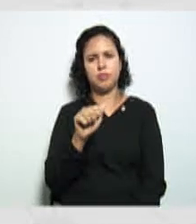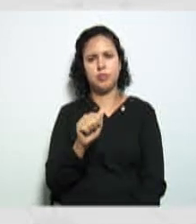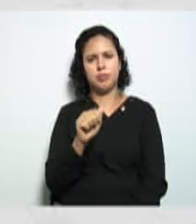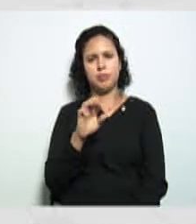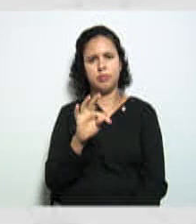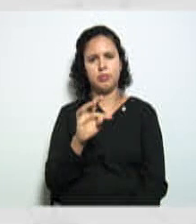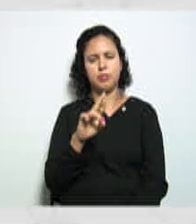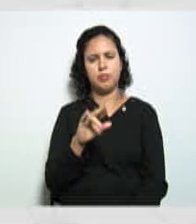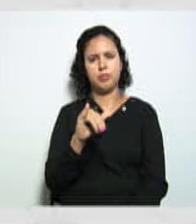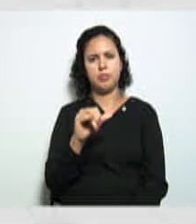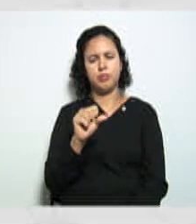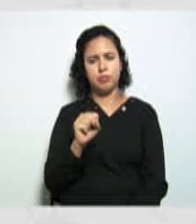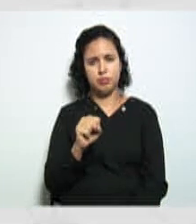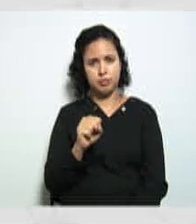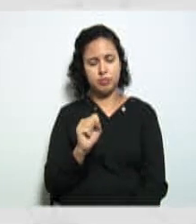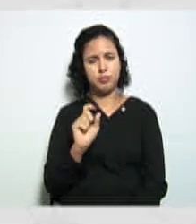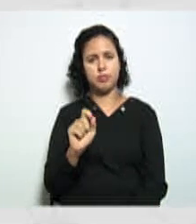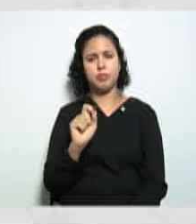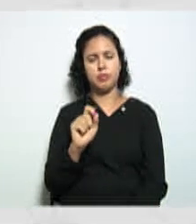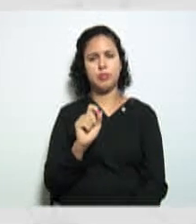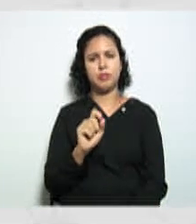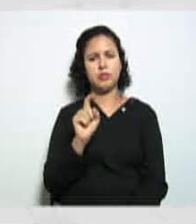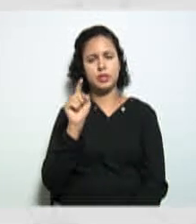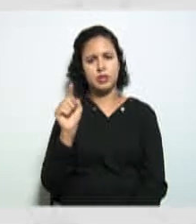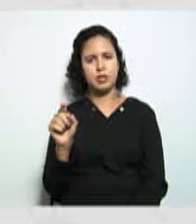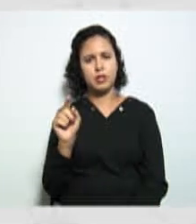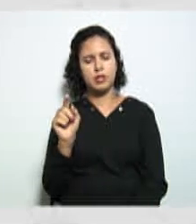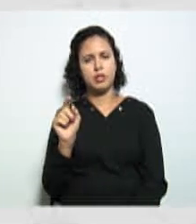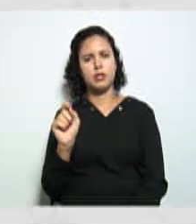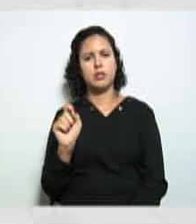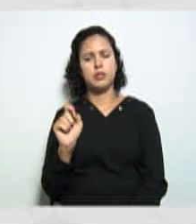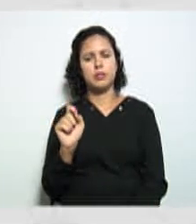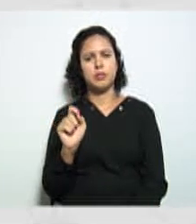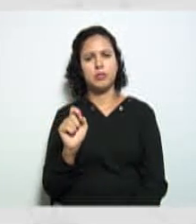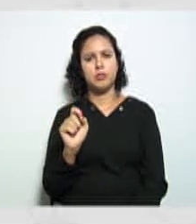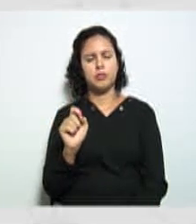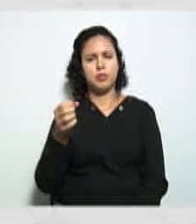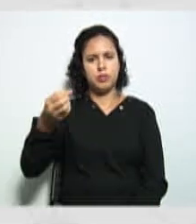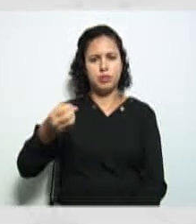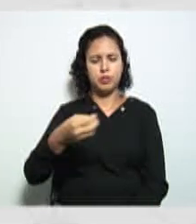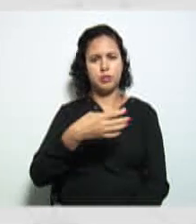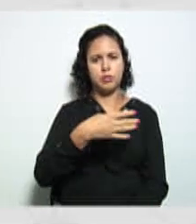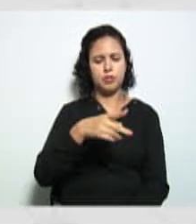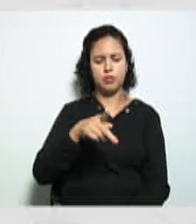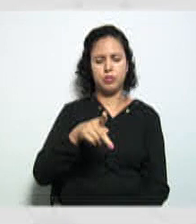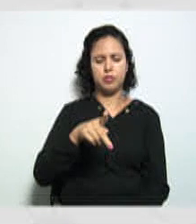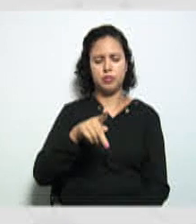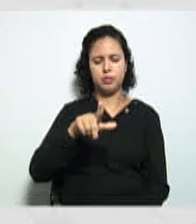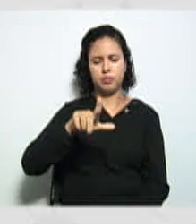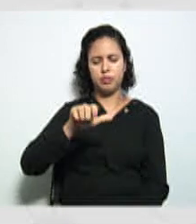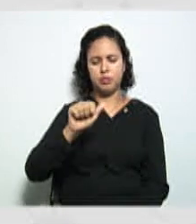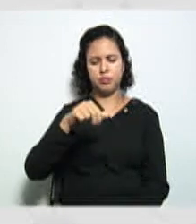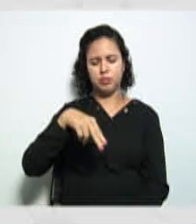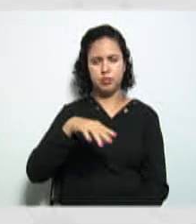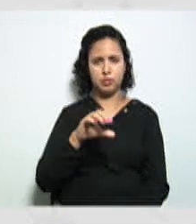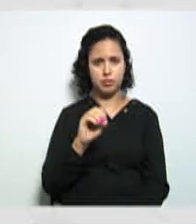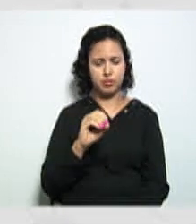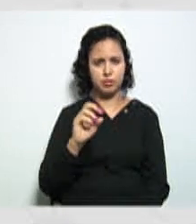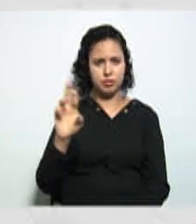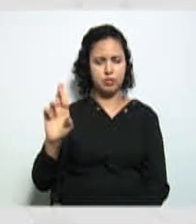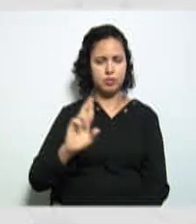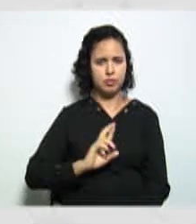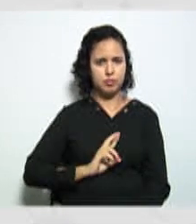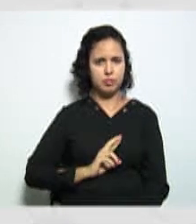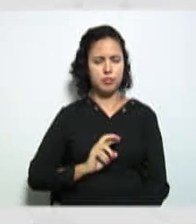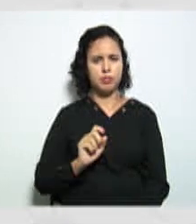assim, ó, a aluna Beatriz lá de Novo Plano, ela respondeu da seguinte forma.